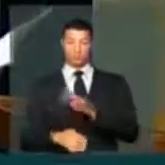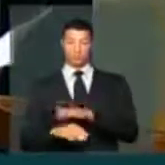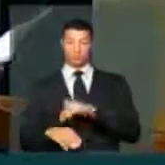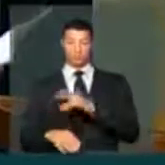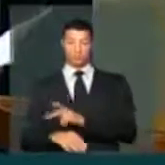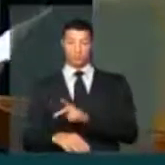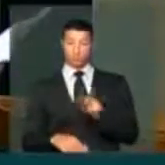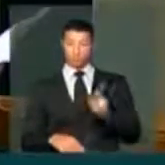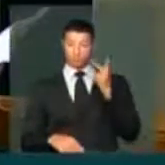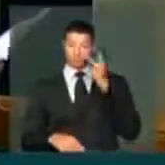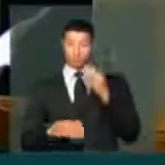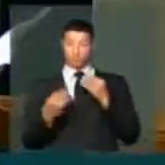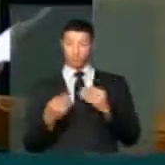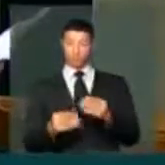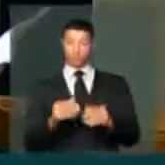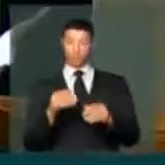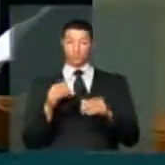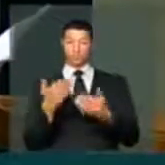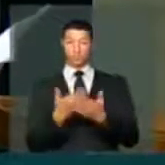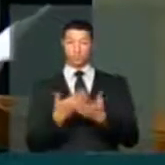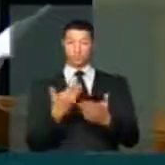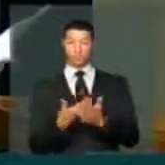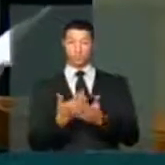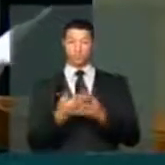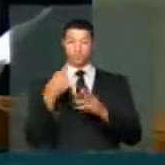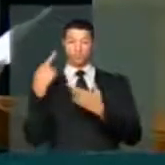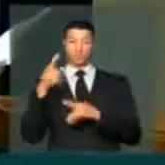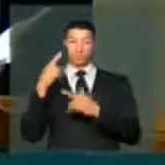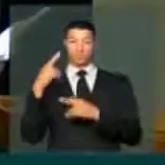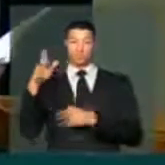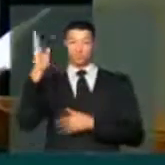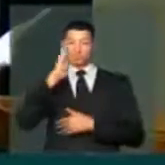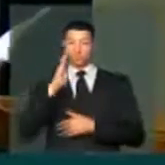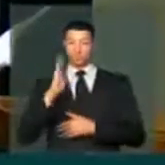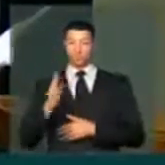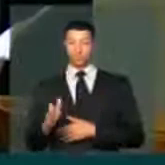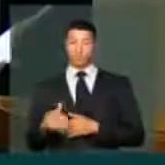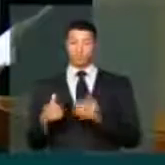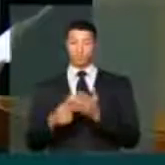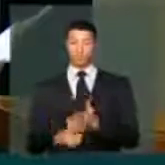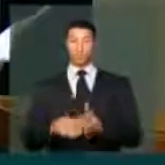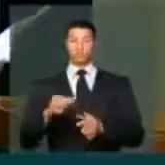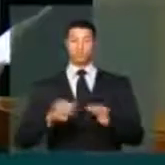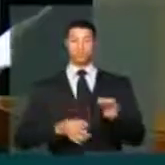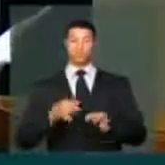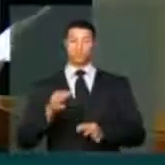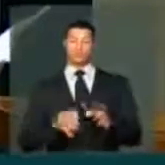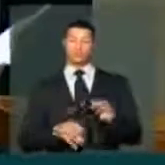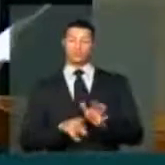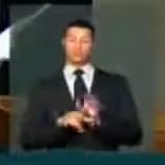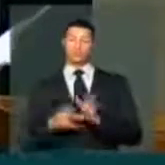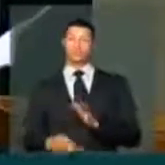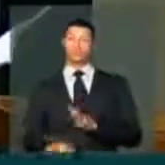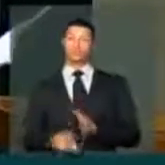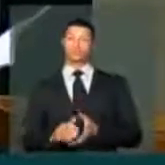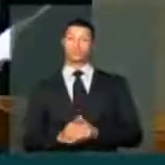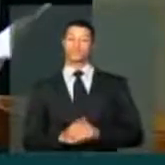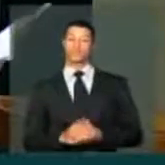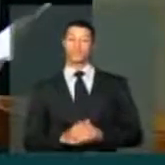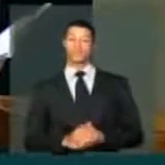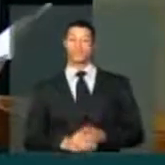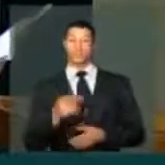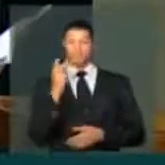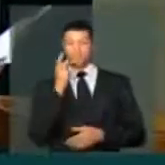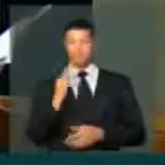professor para dar aula de revolução em nosso país, afirmou a justificativa para